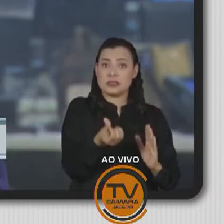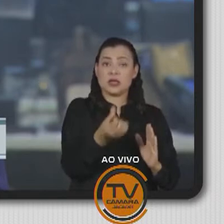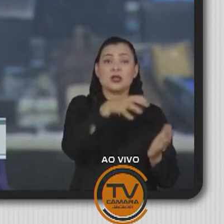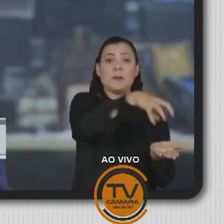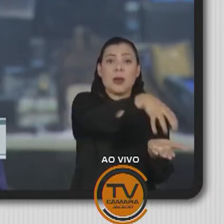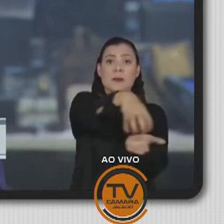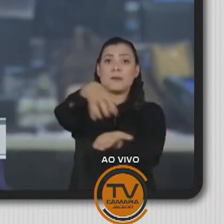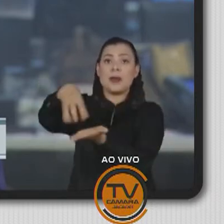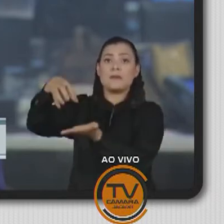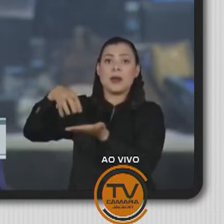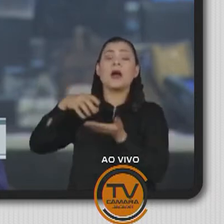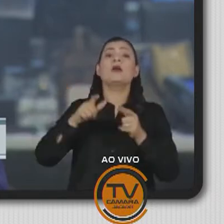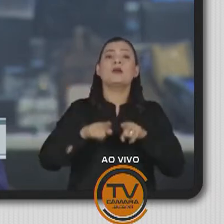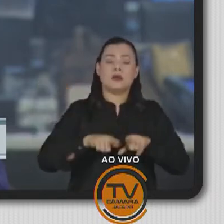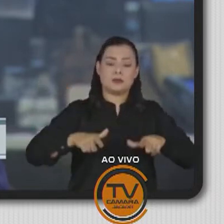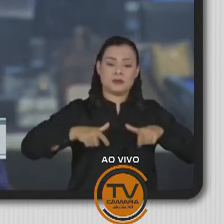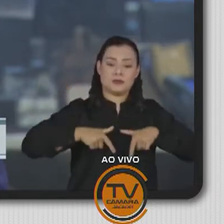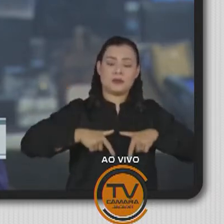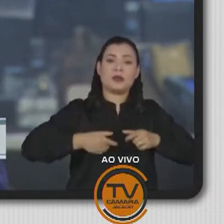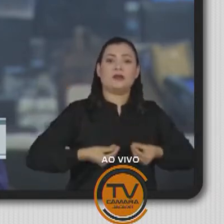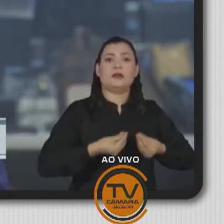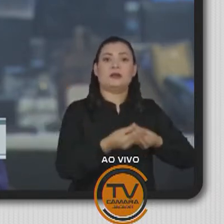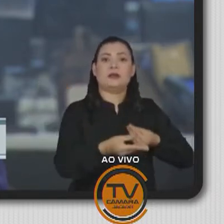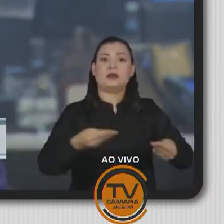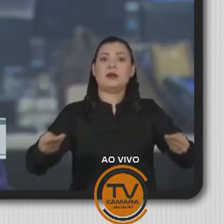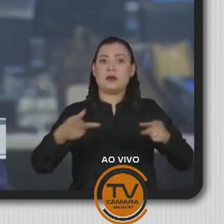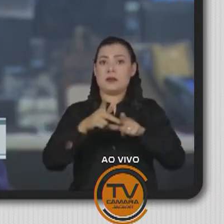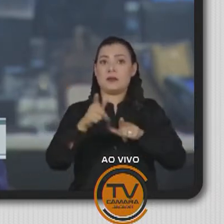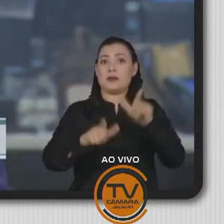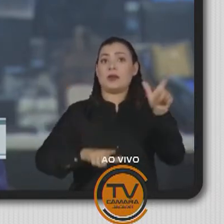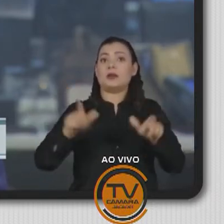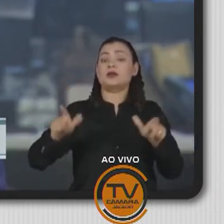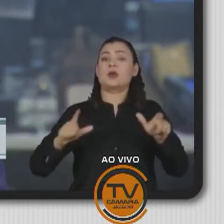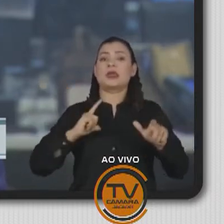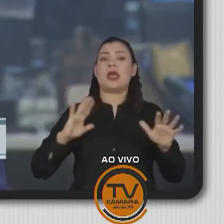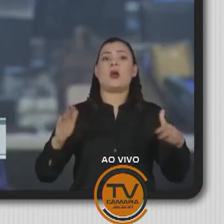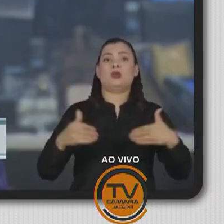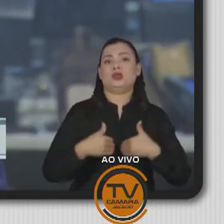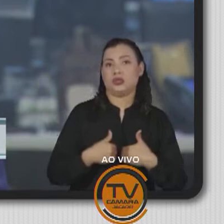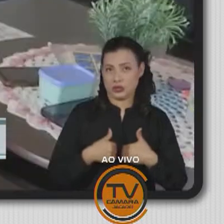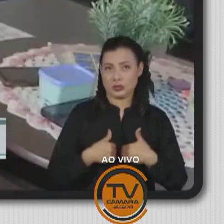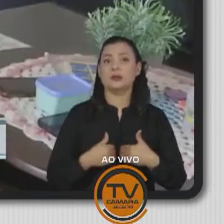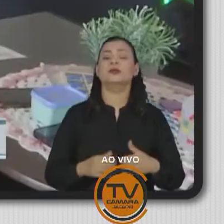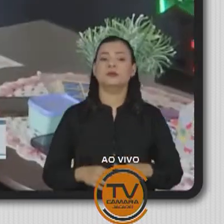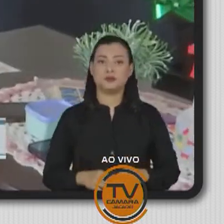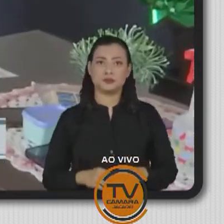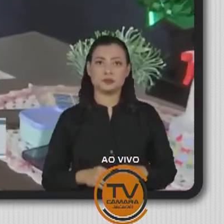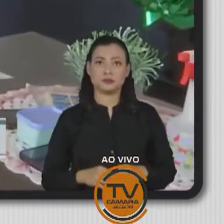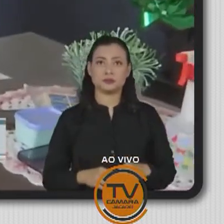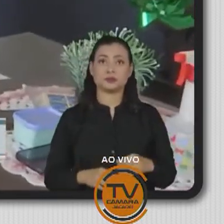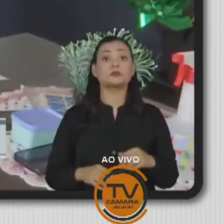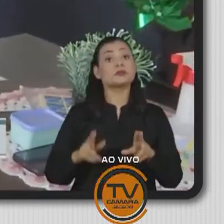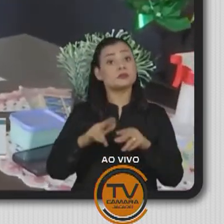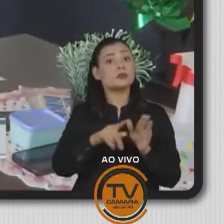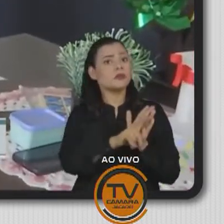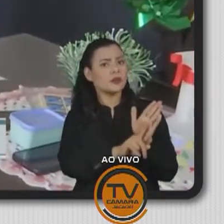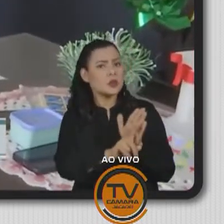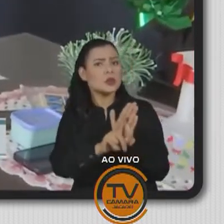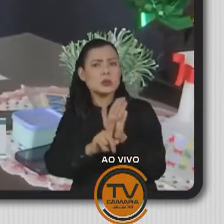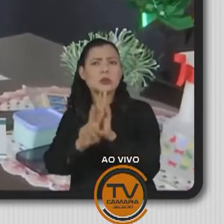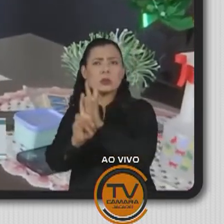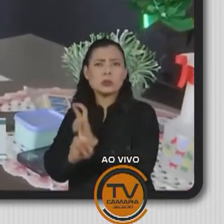a carteira de identificação da pessoa com transtorno do espectro autista. Uma